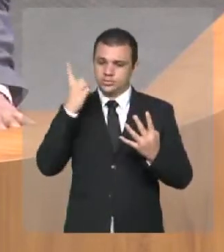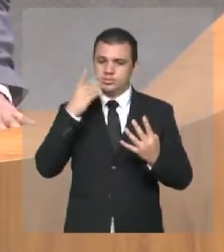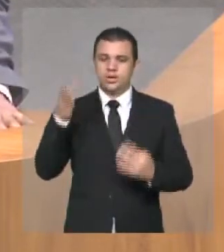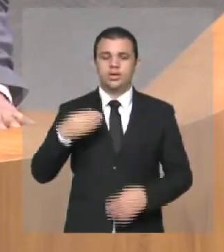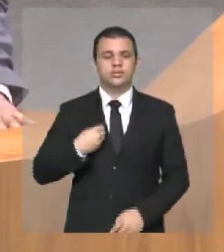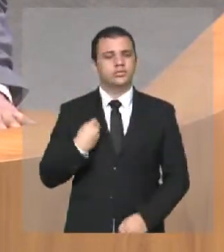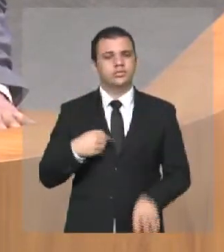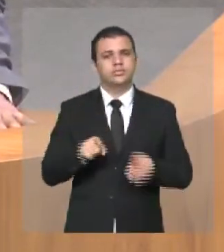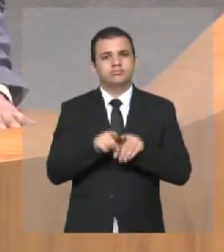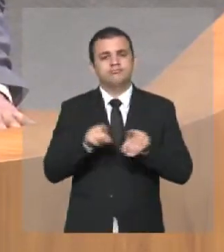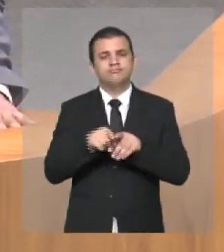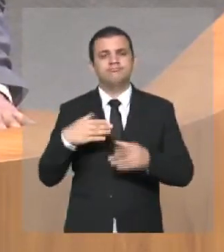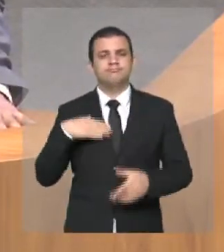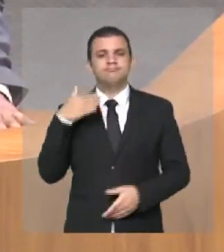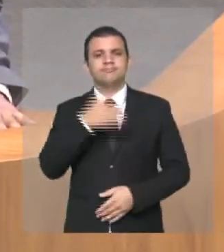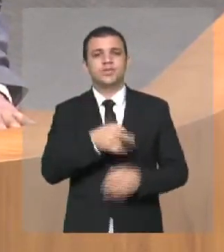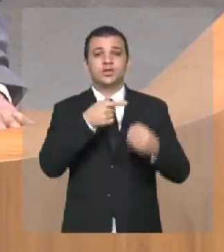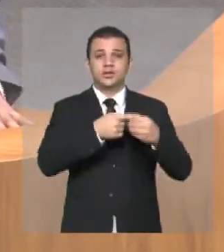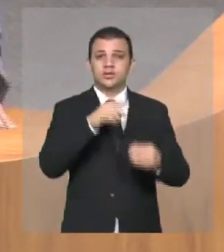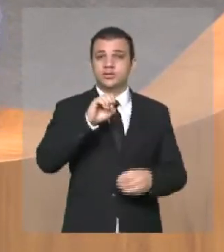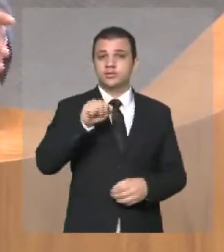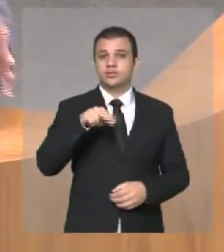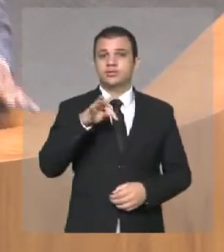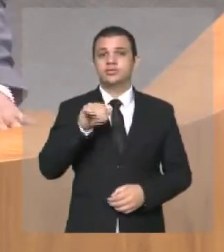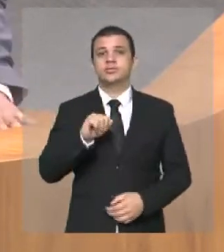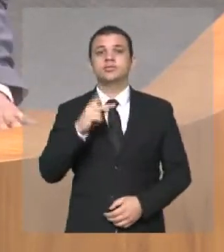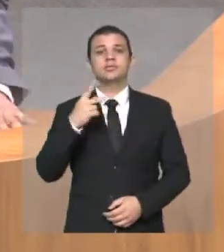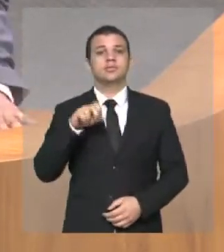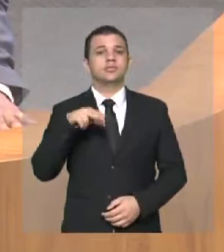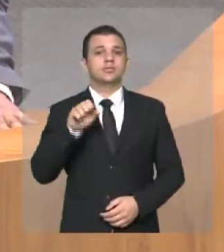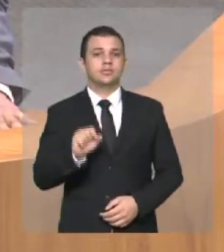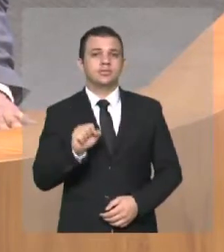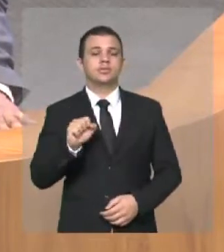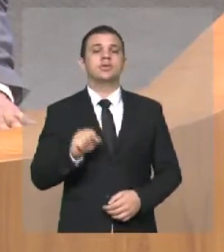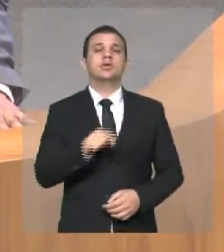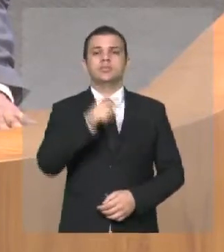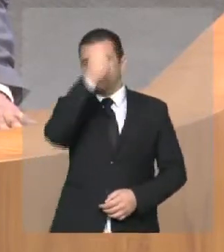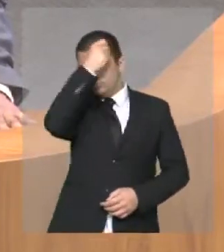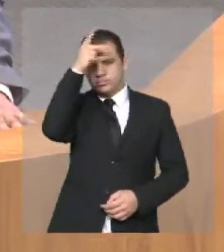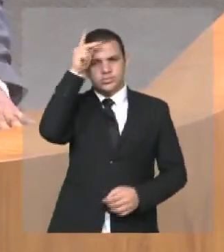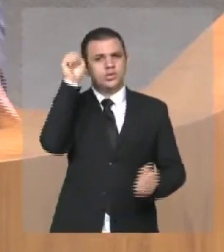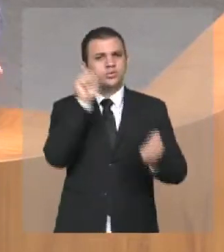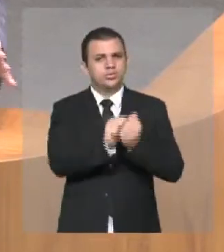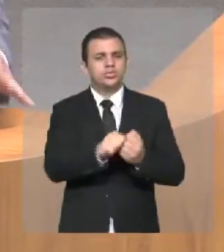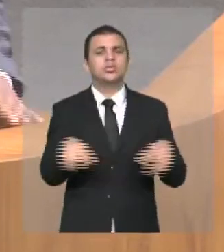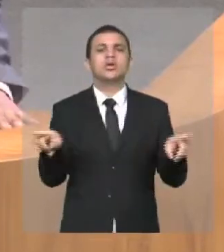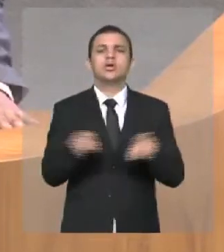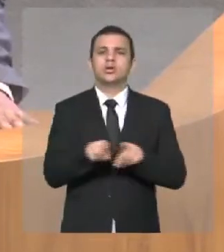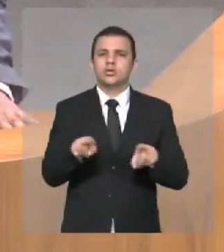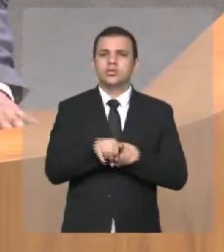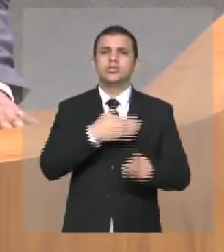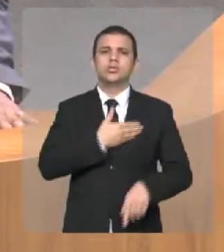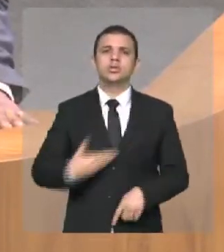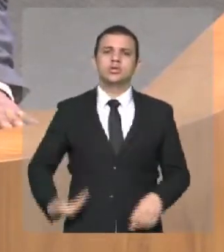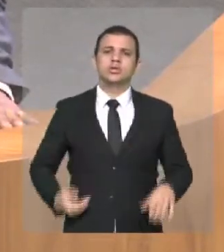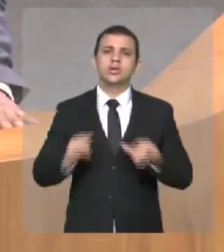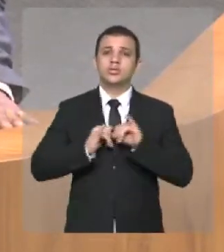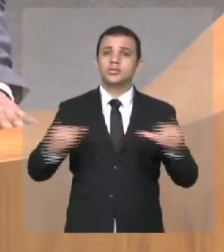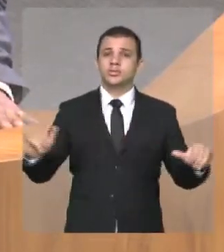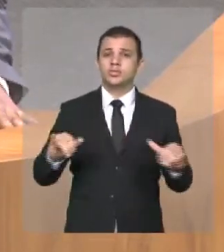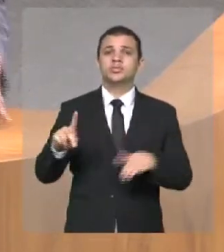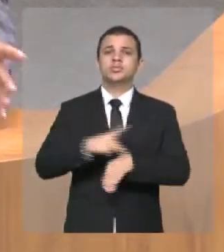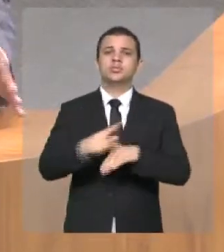também estivemos ali na cidade de Santa Helena, o prefeito daquela cidade presente e o governador lançando ali 4